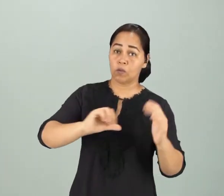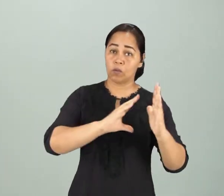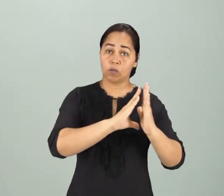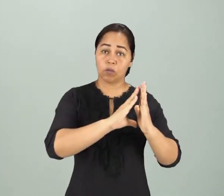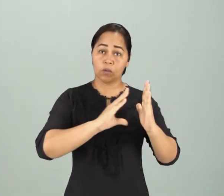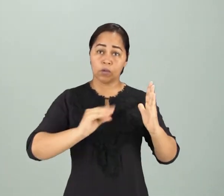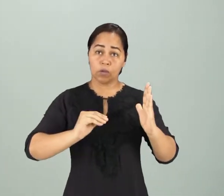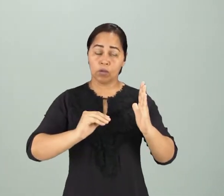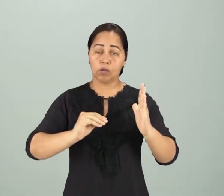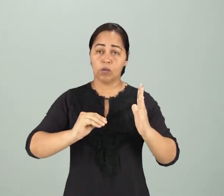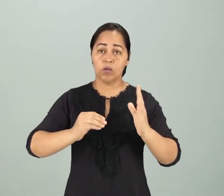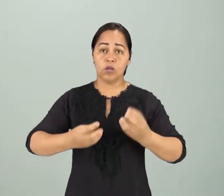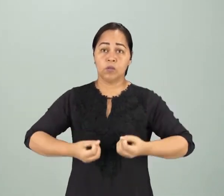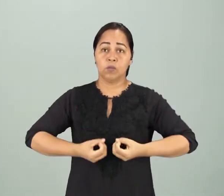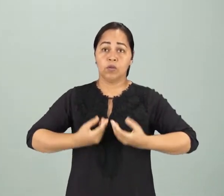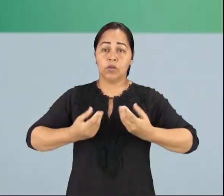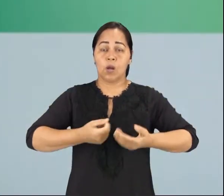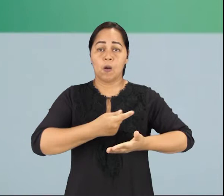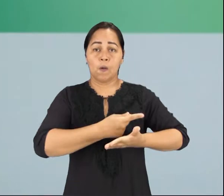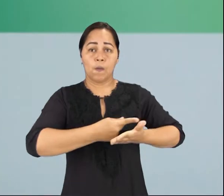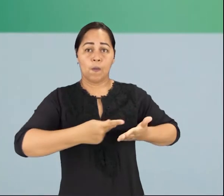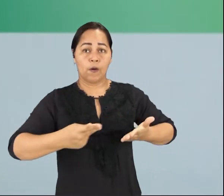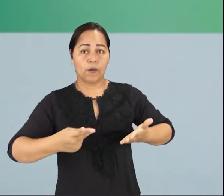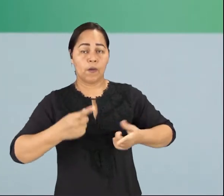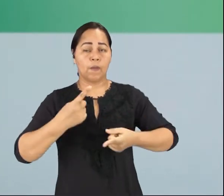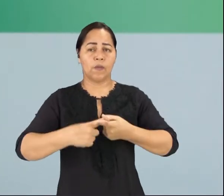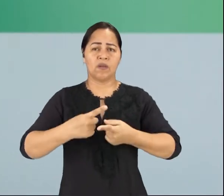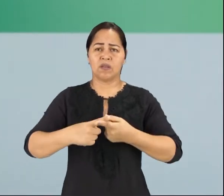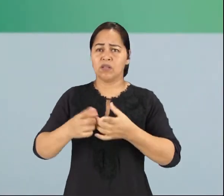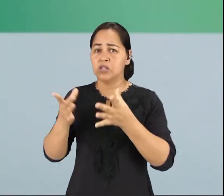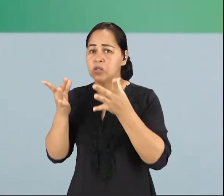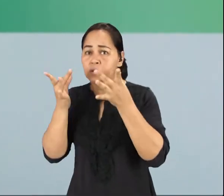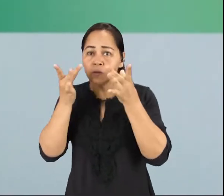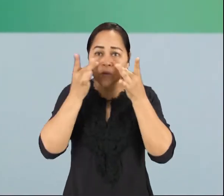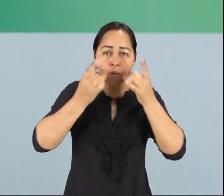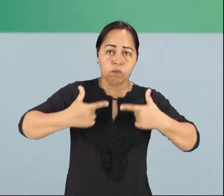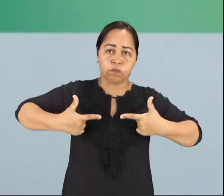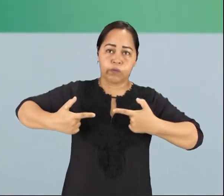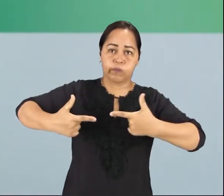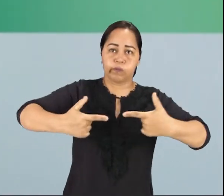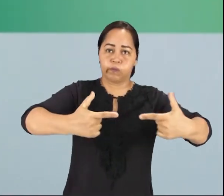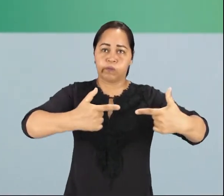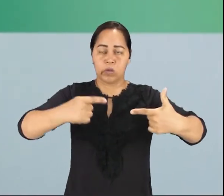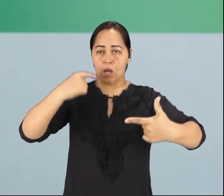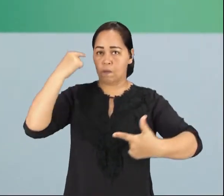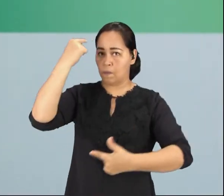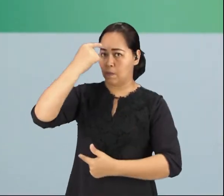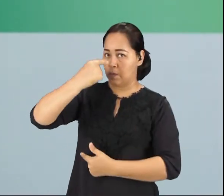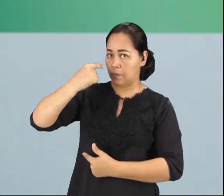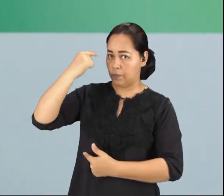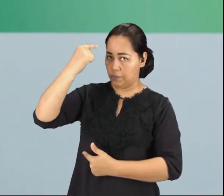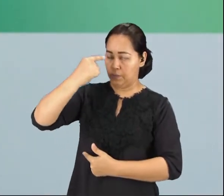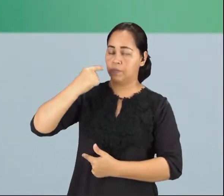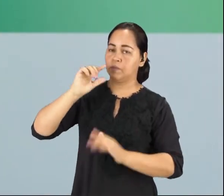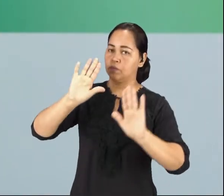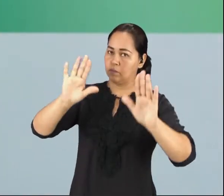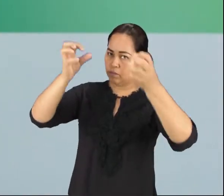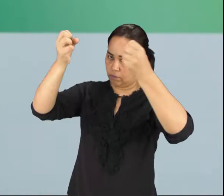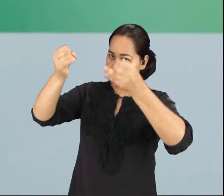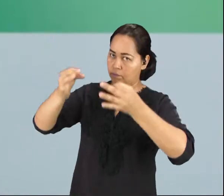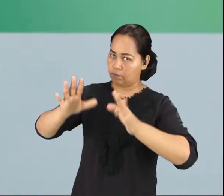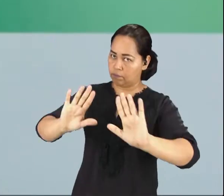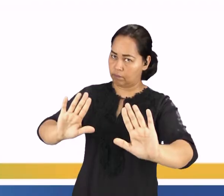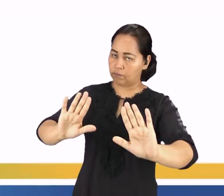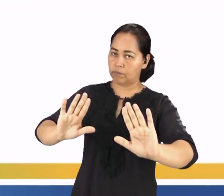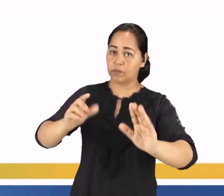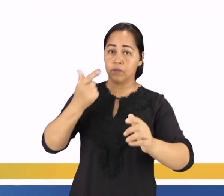épico aconteceu basicamente durante as coisas que ele viu na Guerra Civil Espanhola, que já vamos comentar um pouco também. Segue